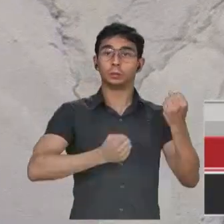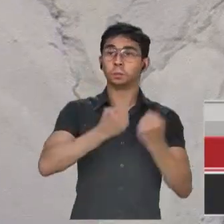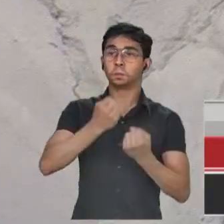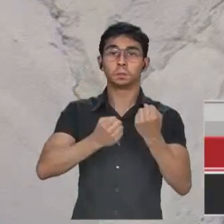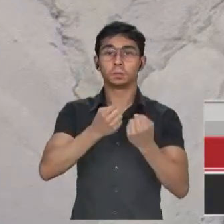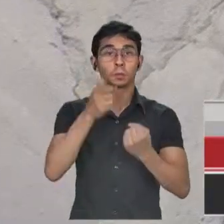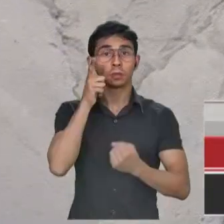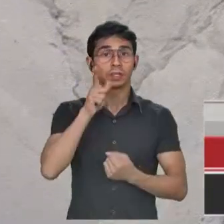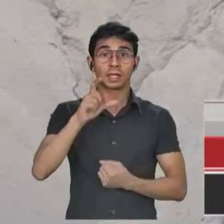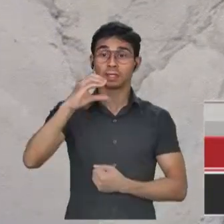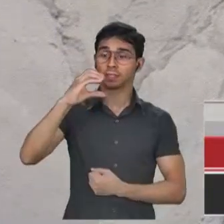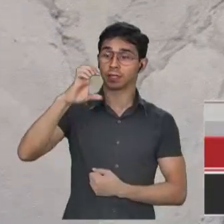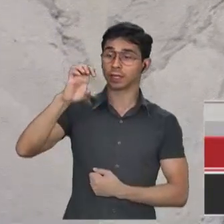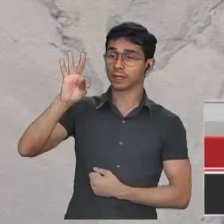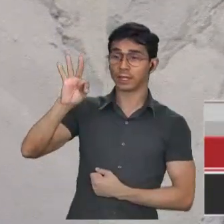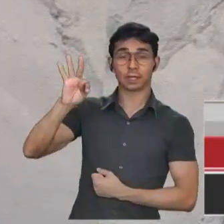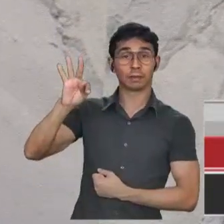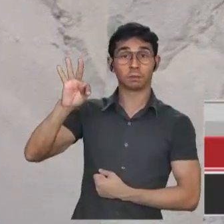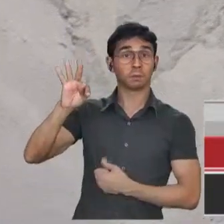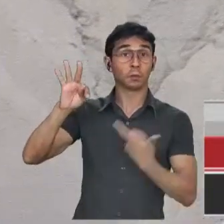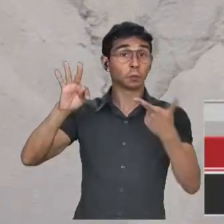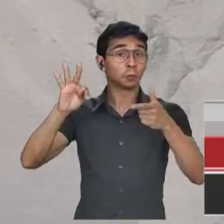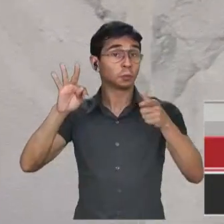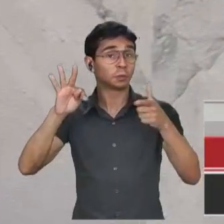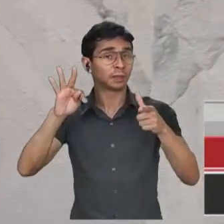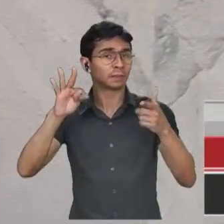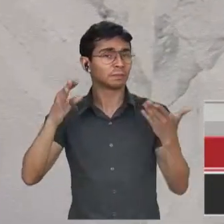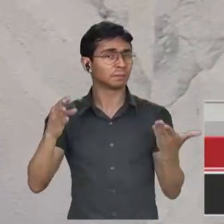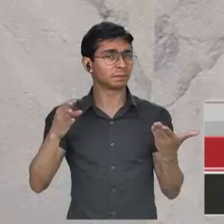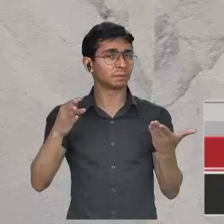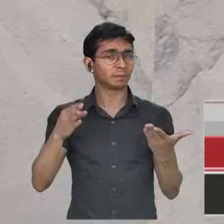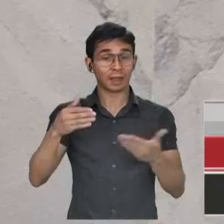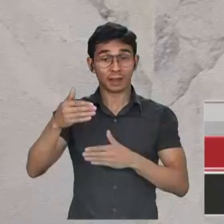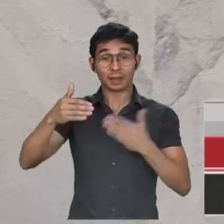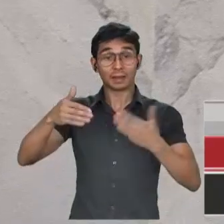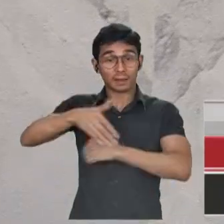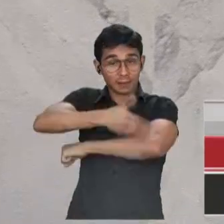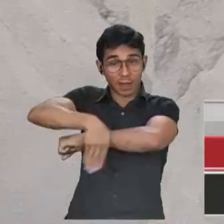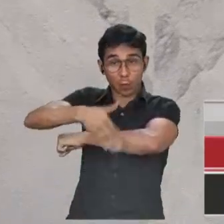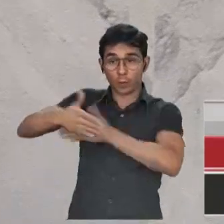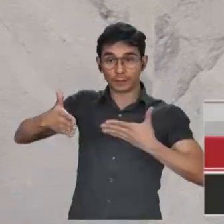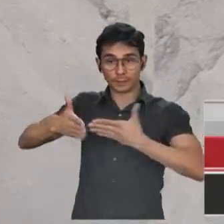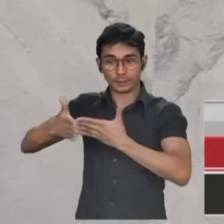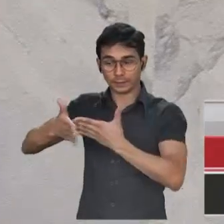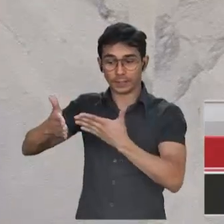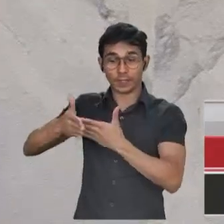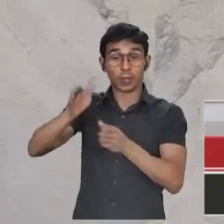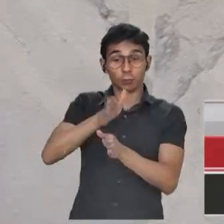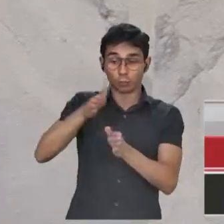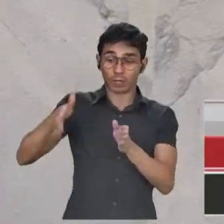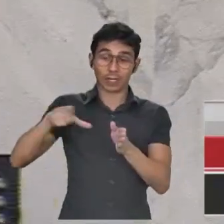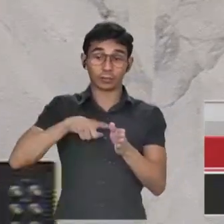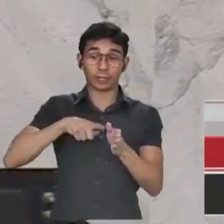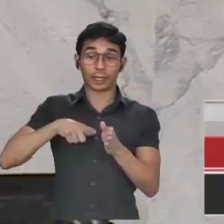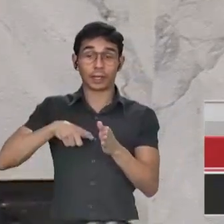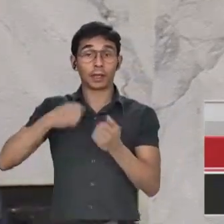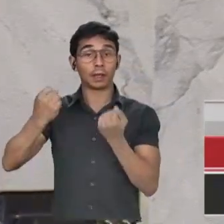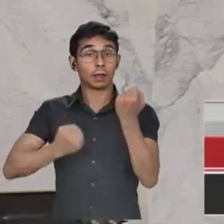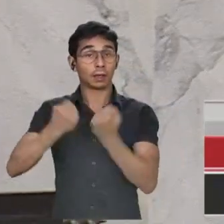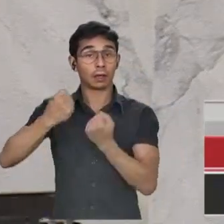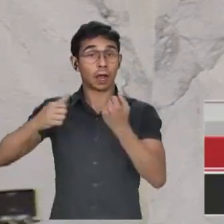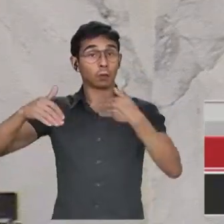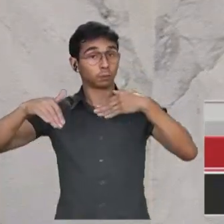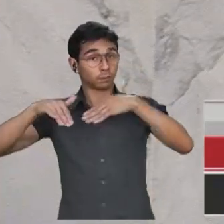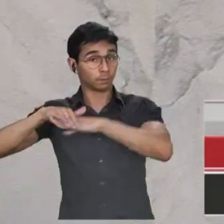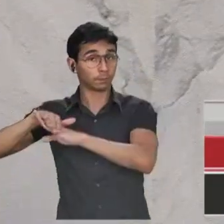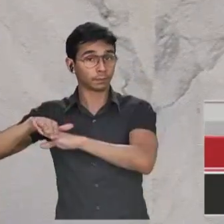interessante e senhor presidente sabe o que quer é que do lado desta rua sem saída do estacionamento a impressão que causa é que a ct trabalha para aquele